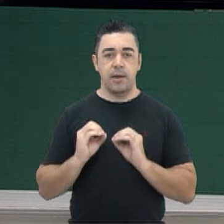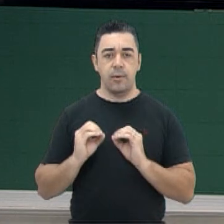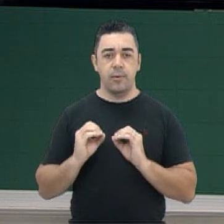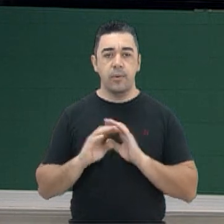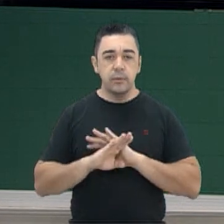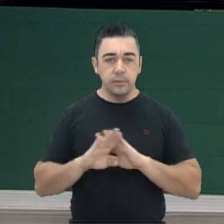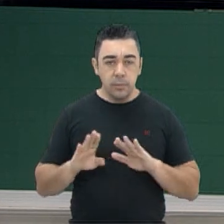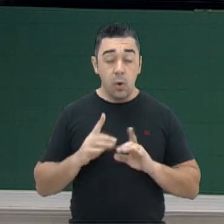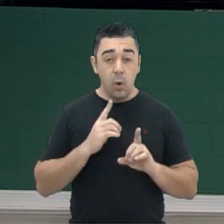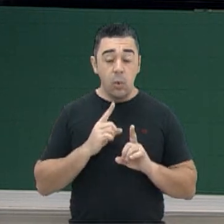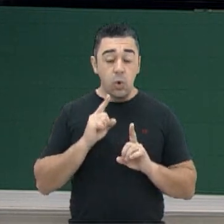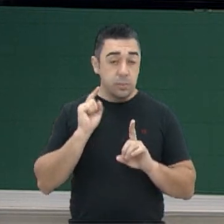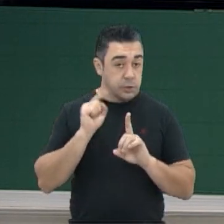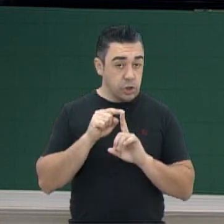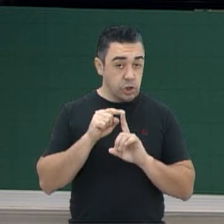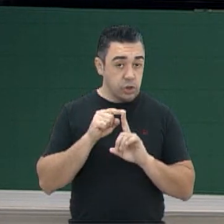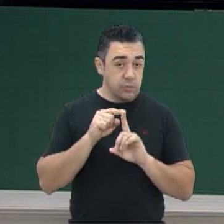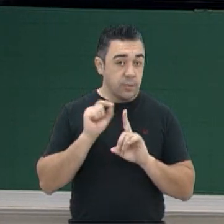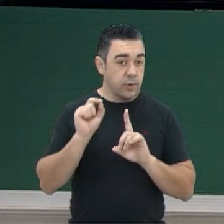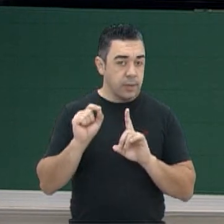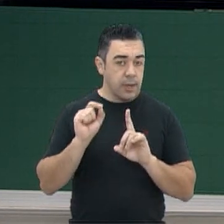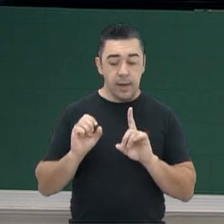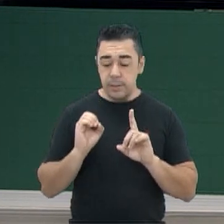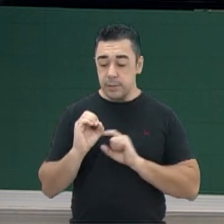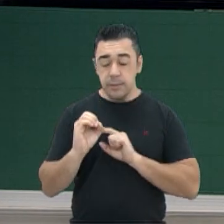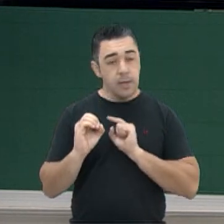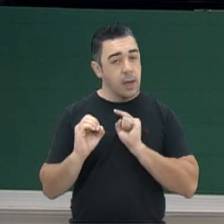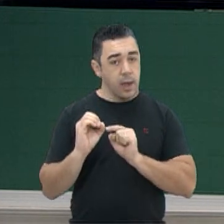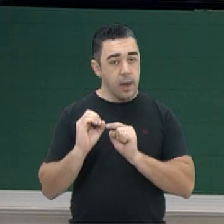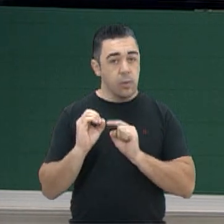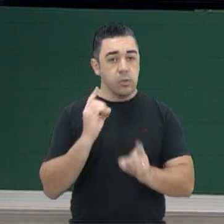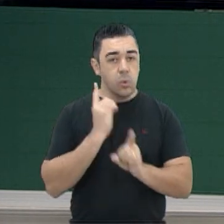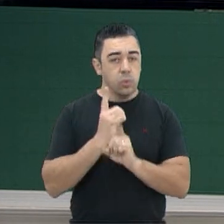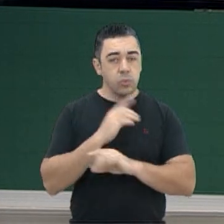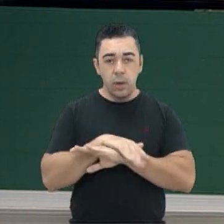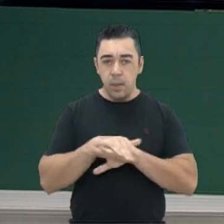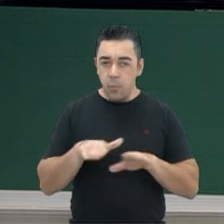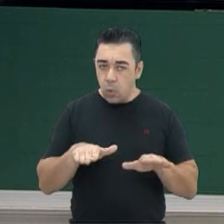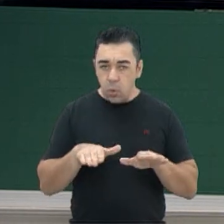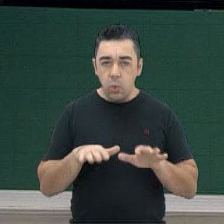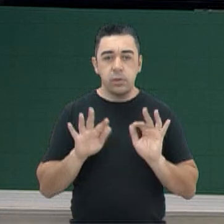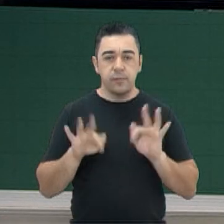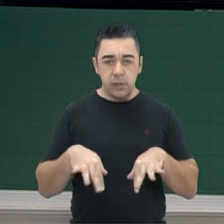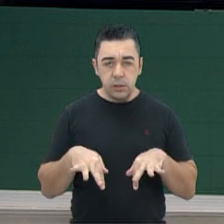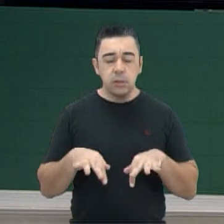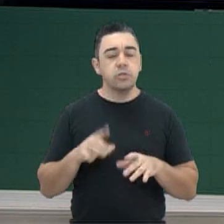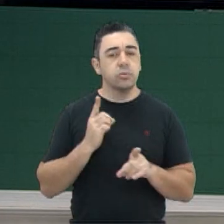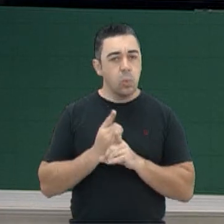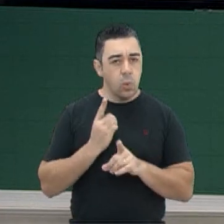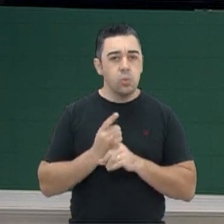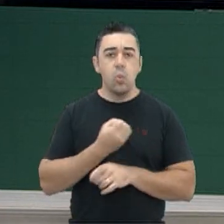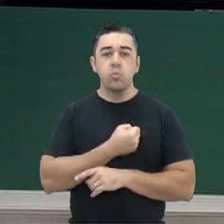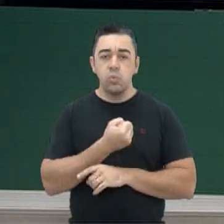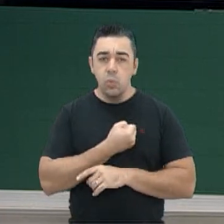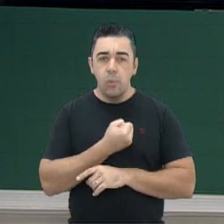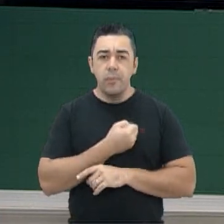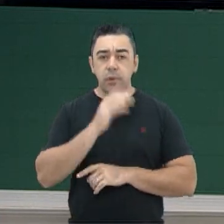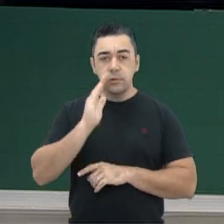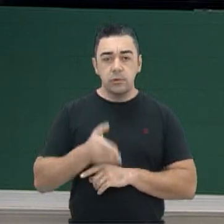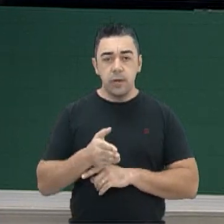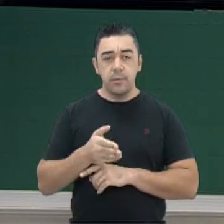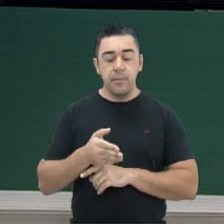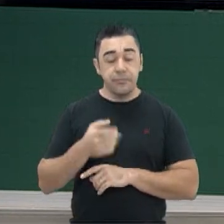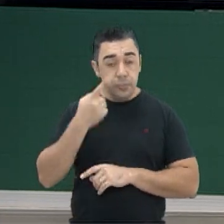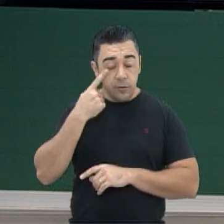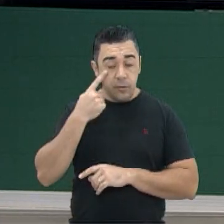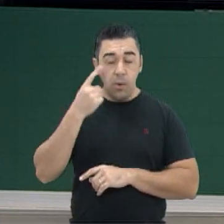objetivo, quando você tem um número quadrado perfeito, é chegar em zero. Chegou em zero, acabou a resolução, encontramos já o valor da raiz